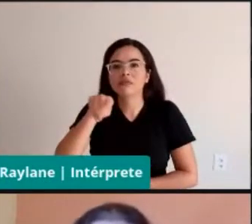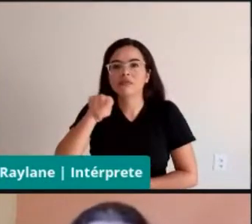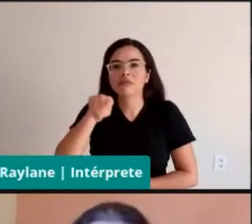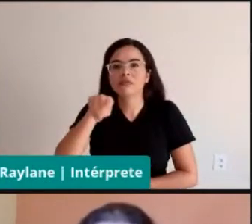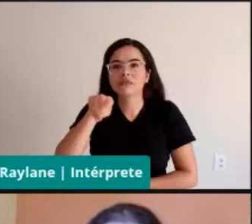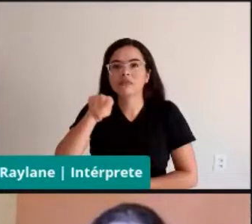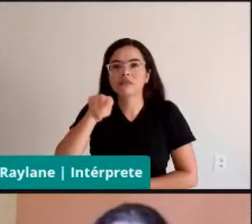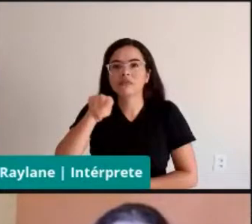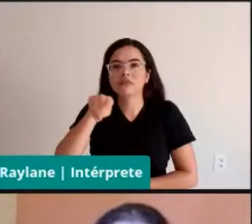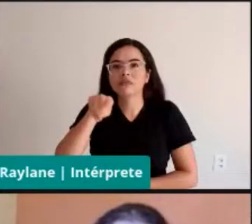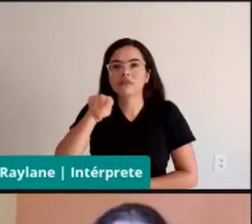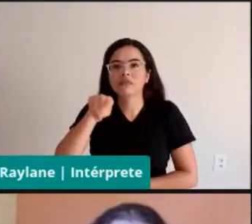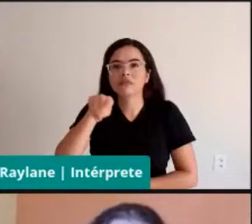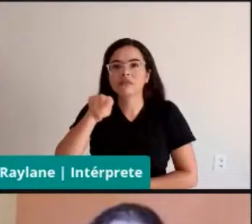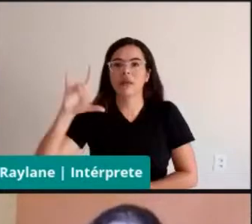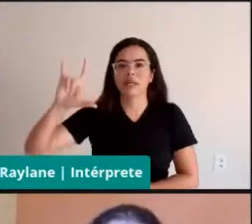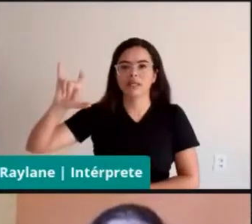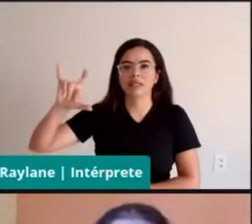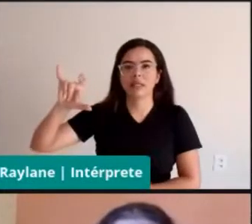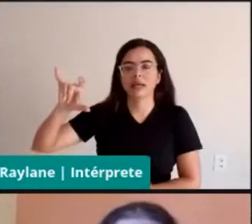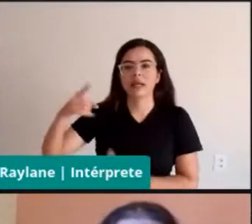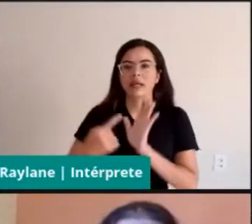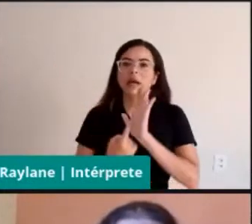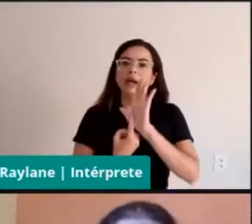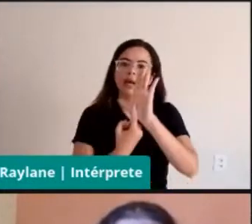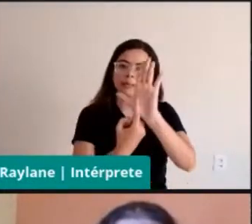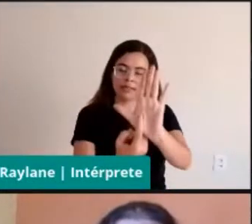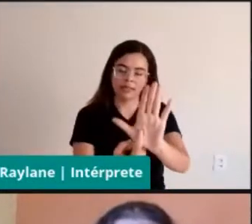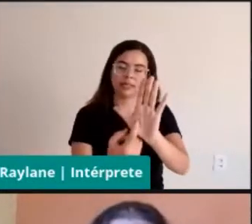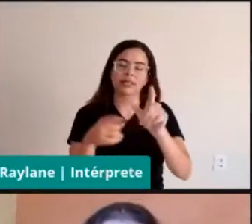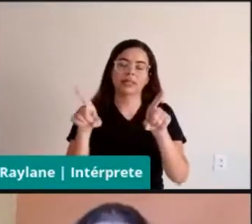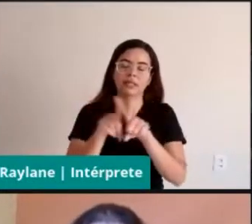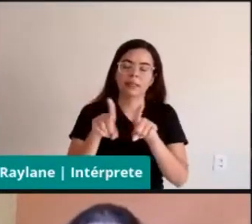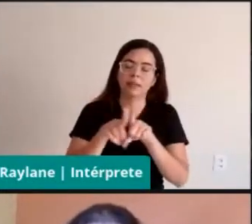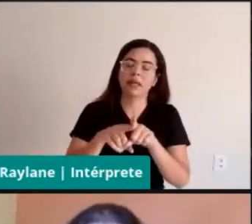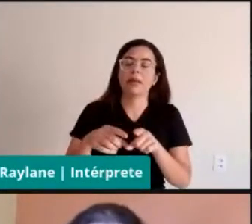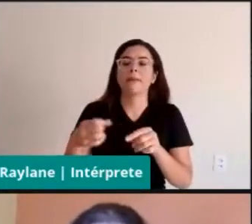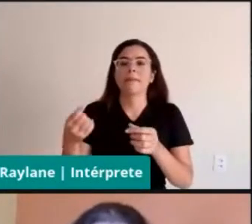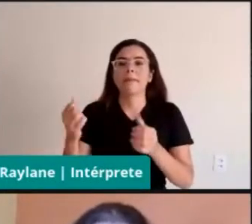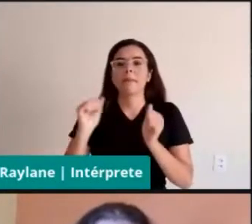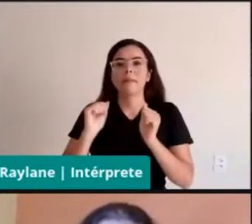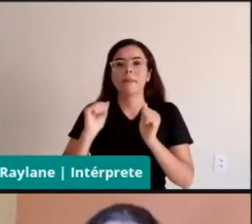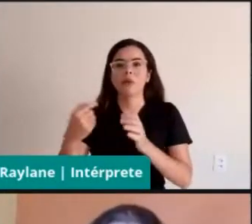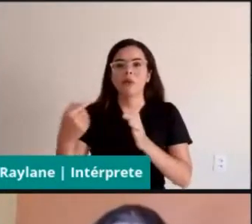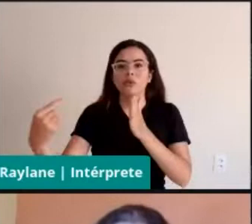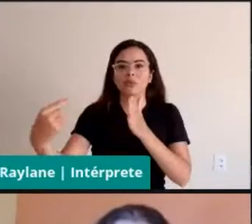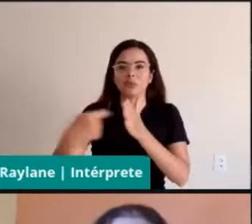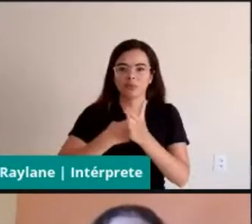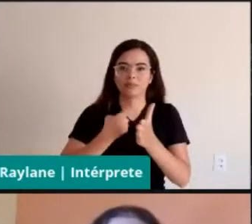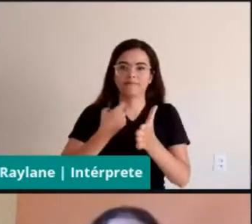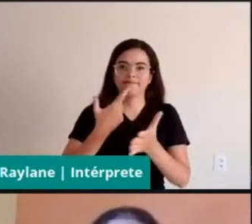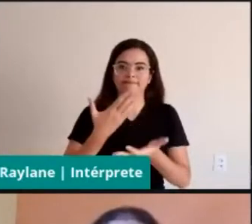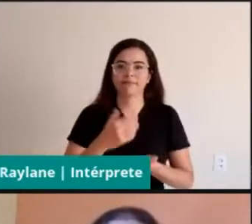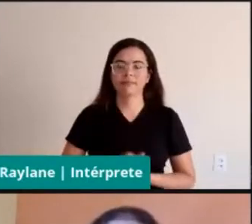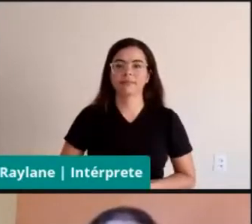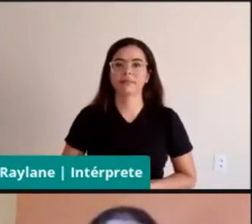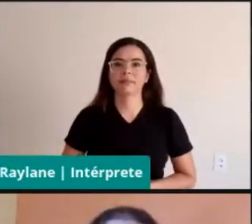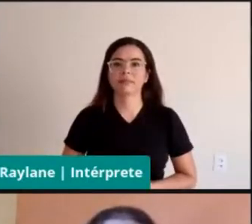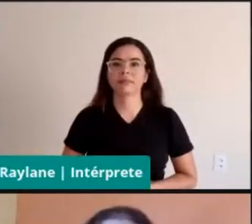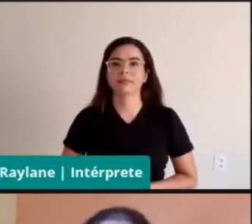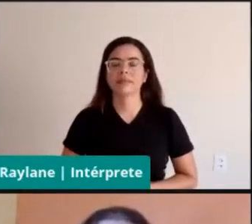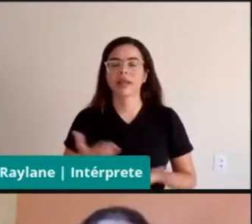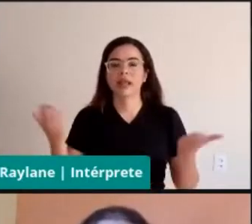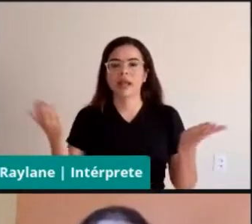olhadinha. Mas qualquer coisa também podem me perguntar depois. Agora